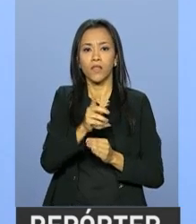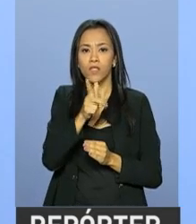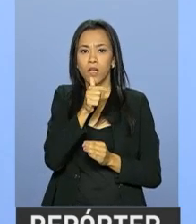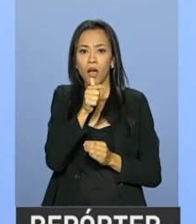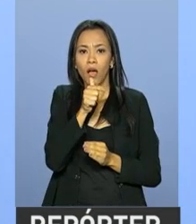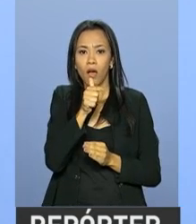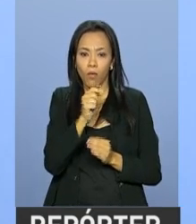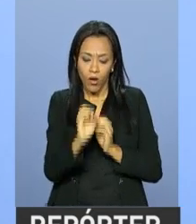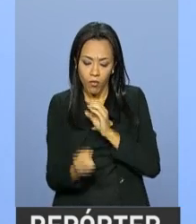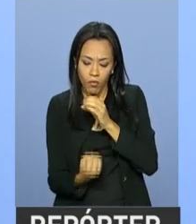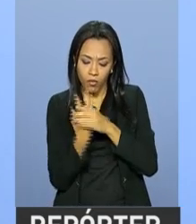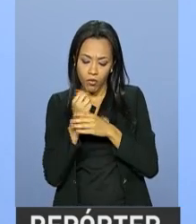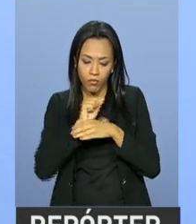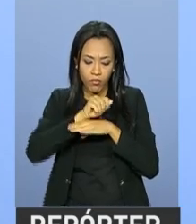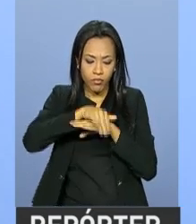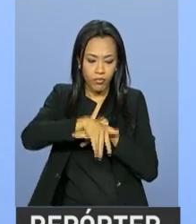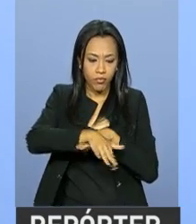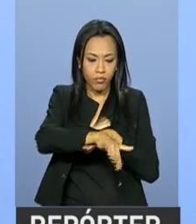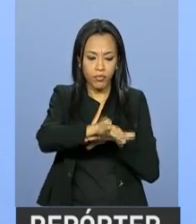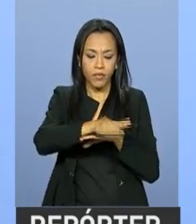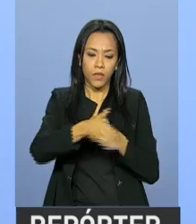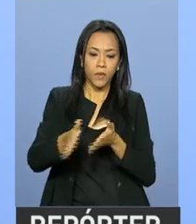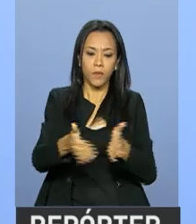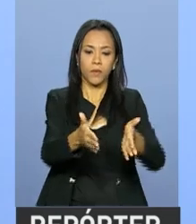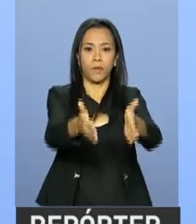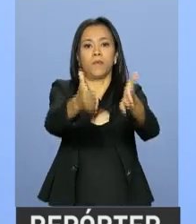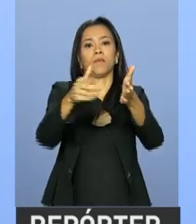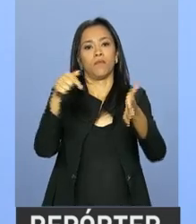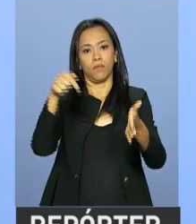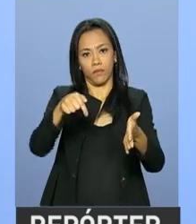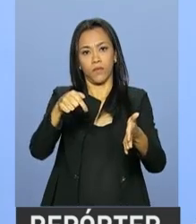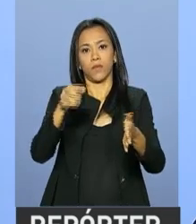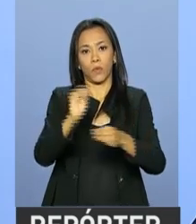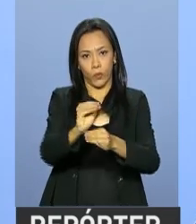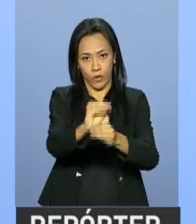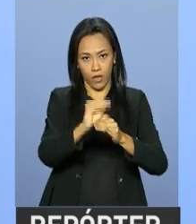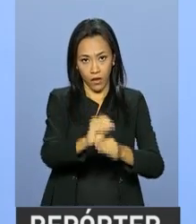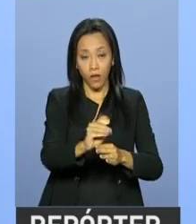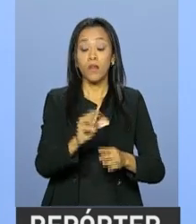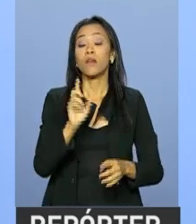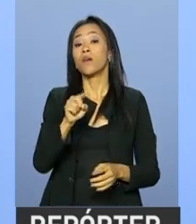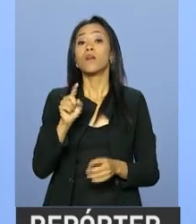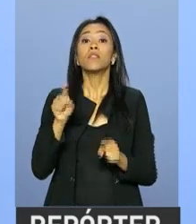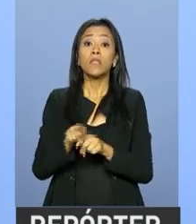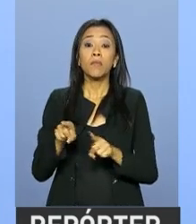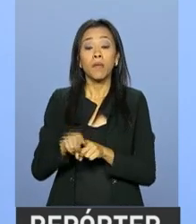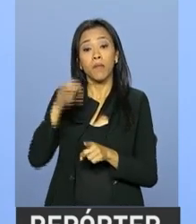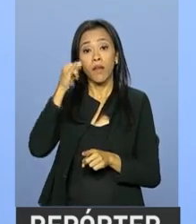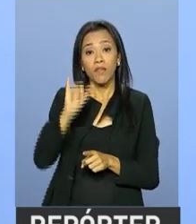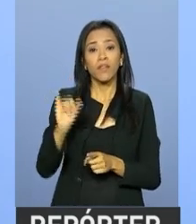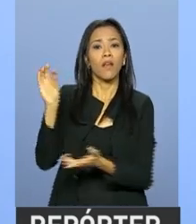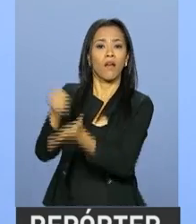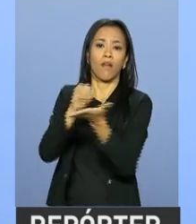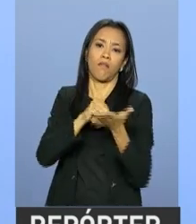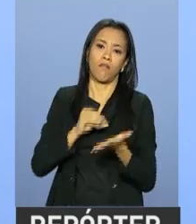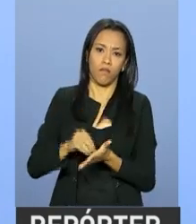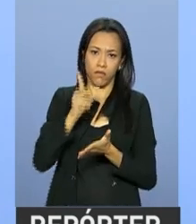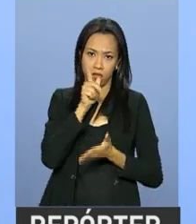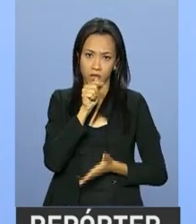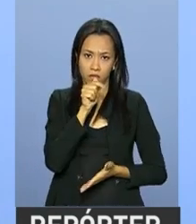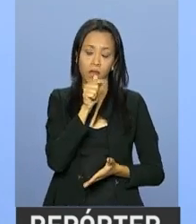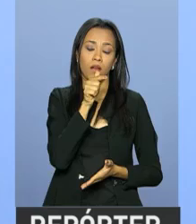permanente de cursos d'água de forma a combater a crise hídrica que tem atingido o